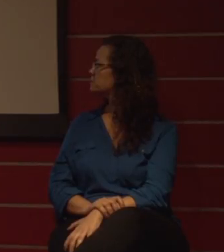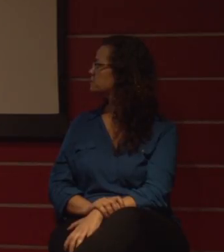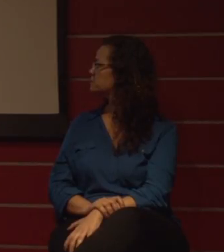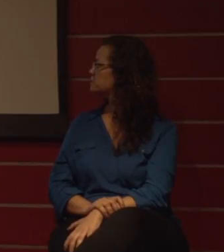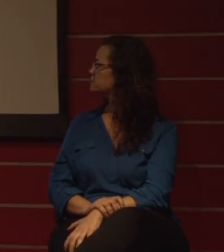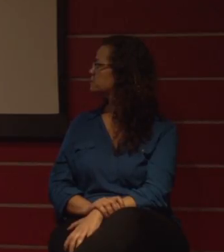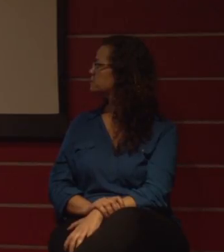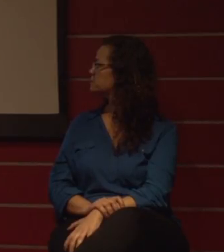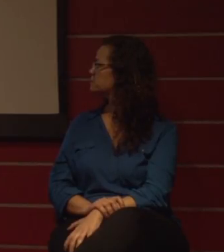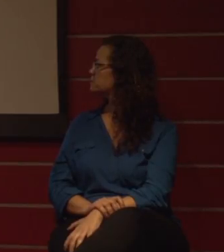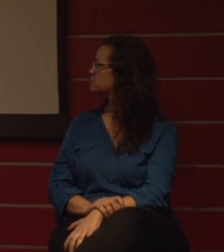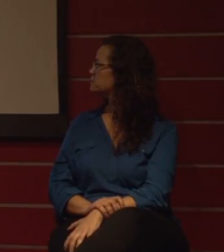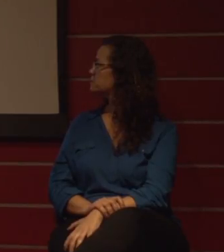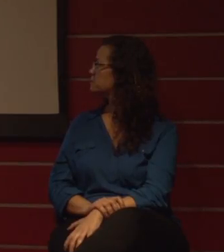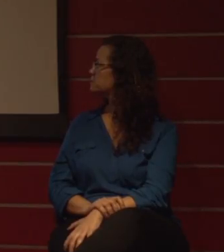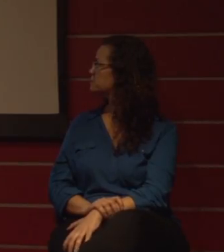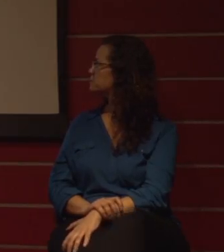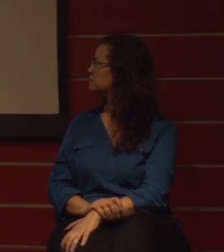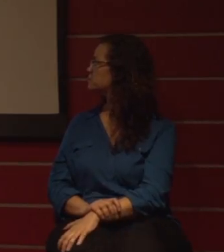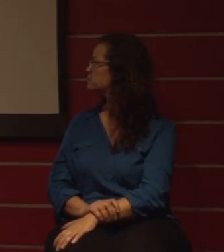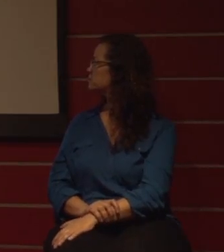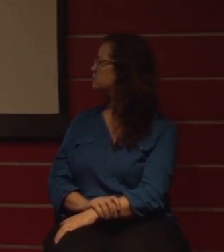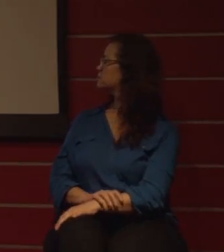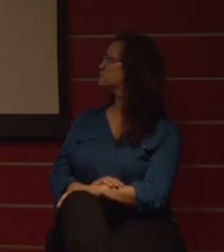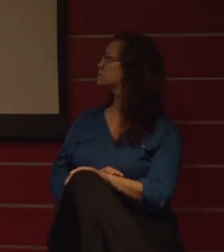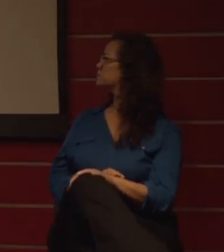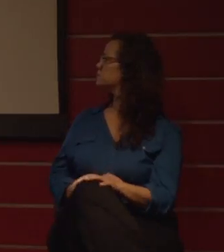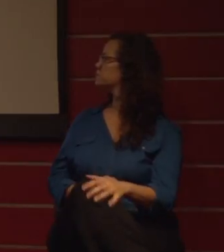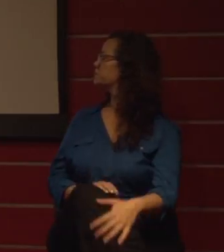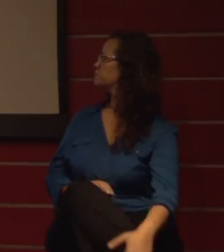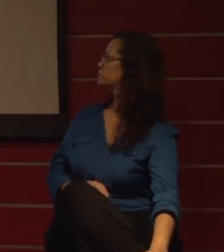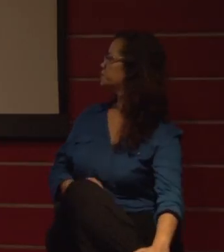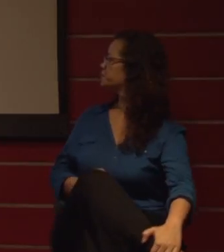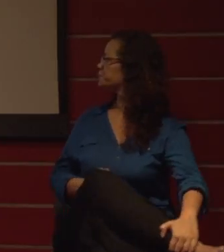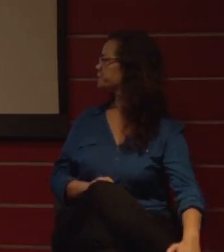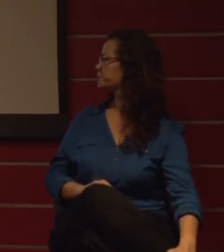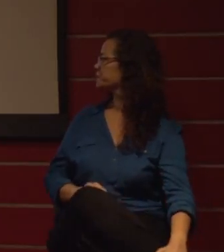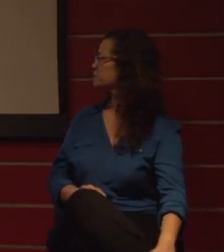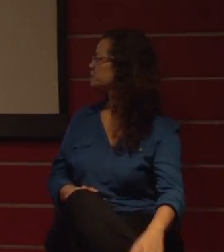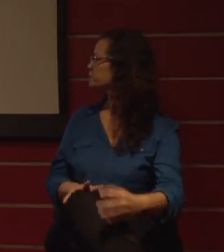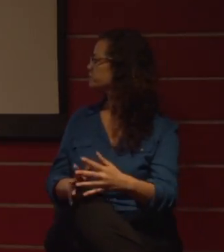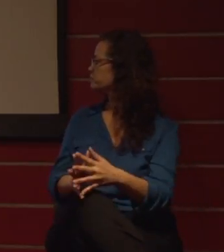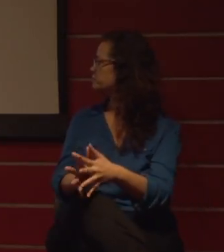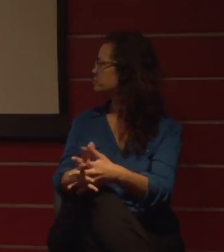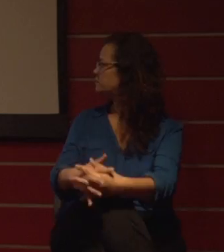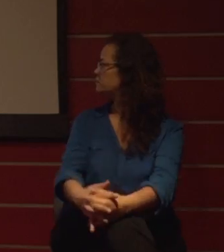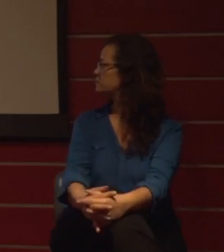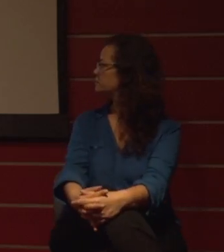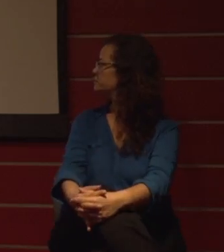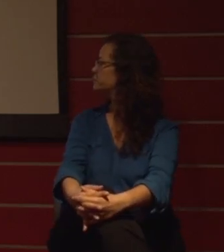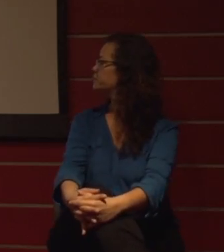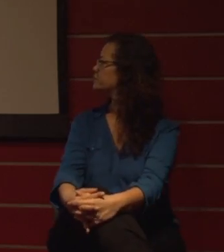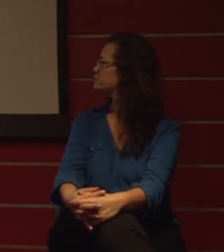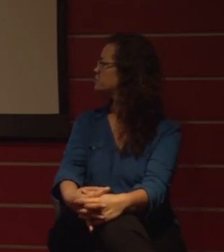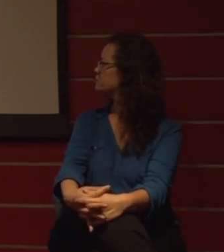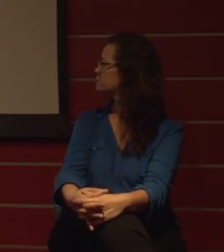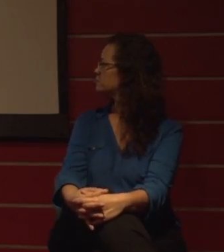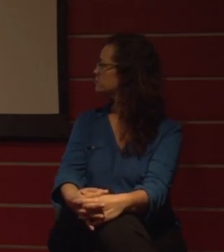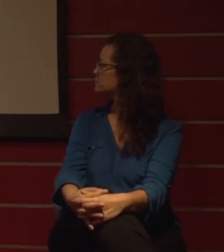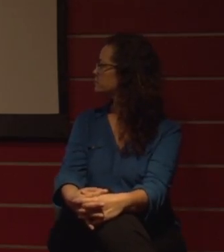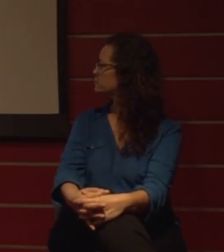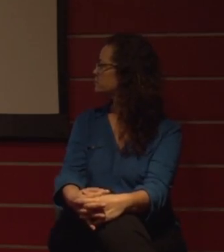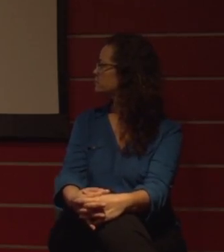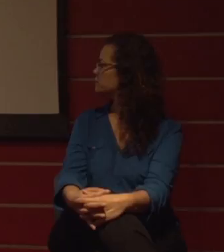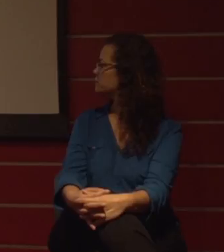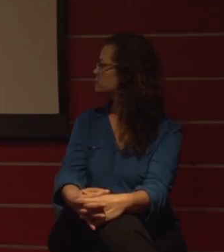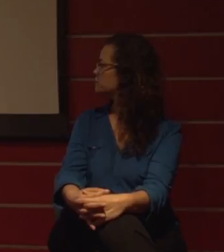isell with people US people you people I didn't you people no ide what loyalty is what respect